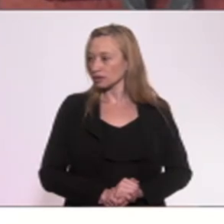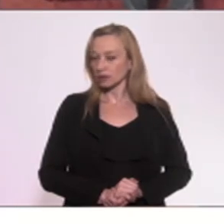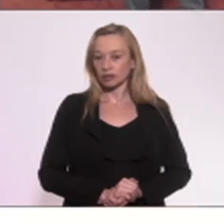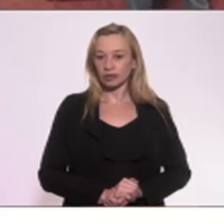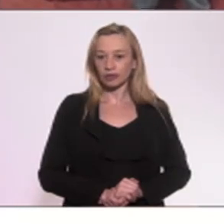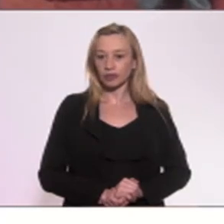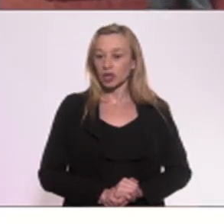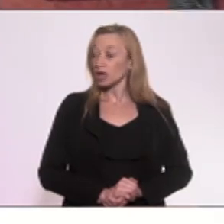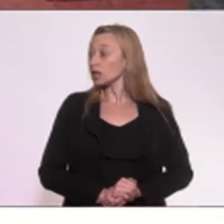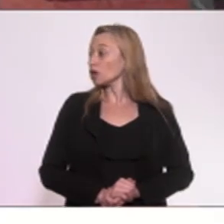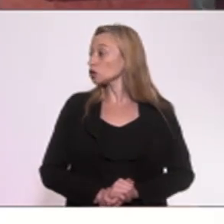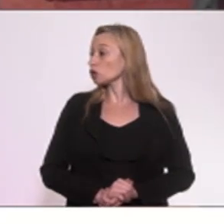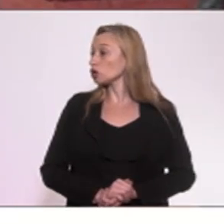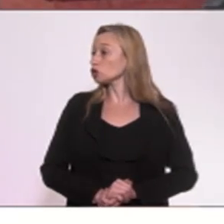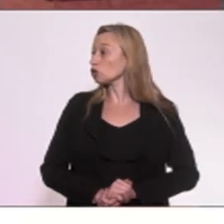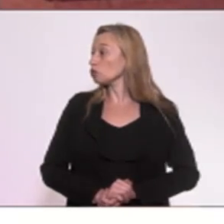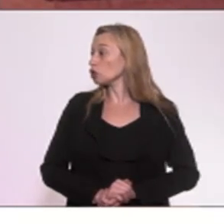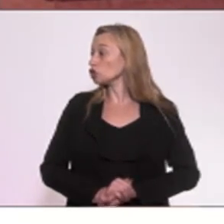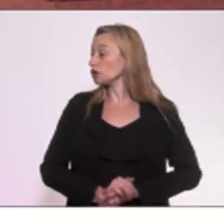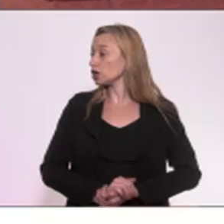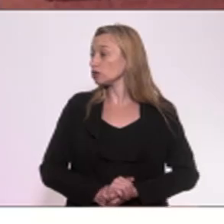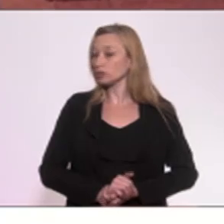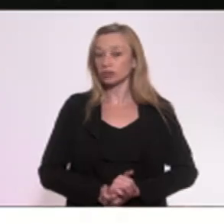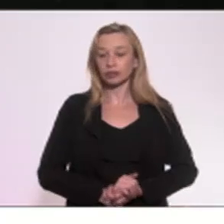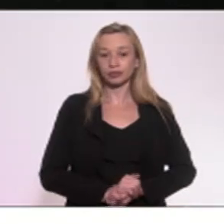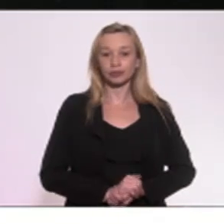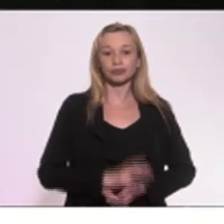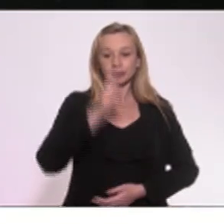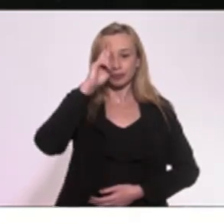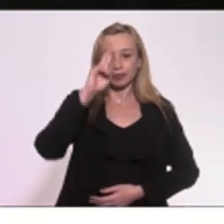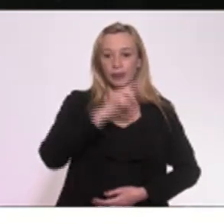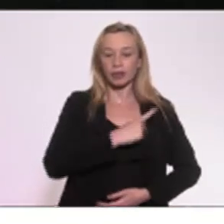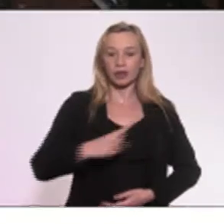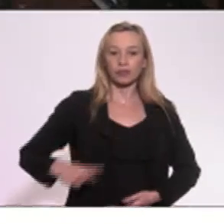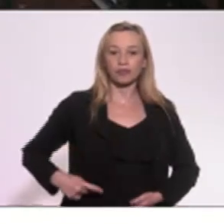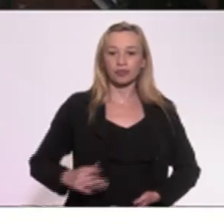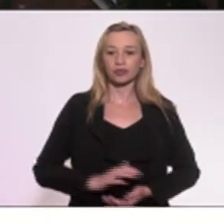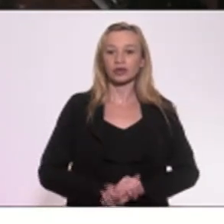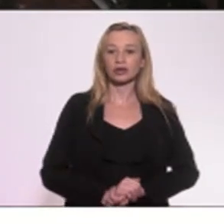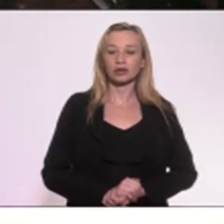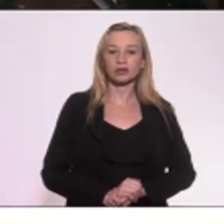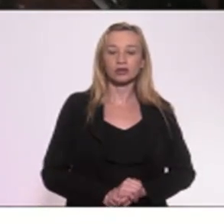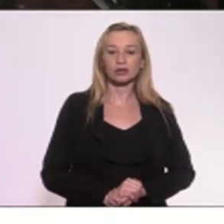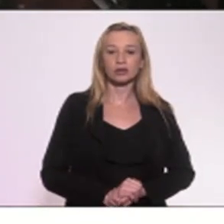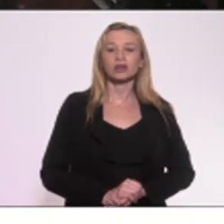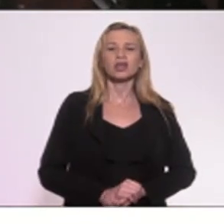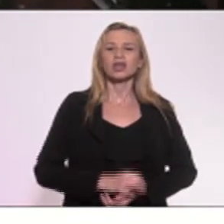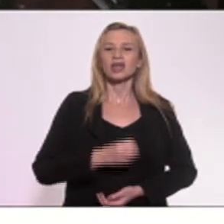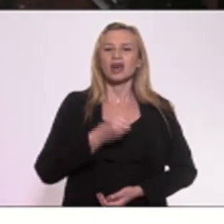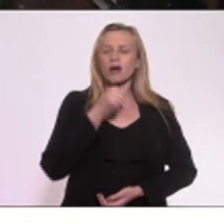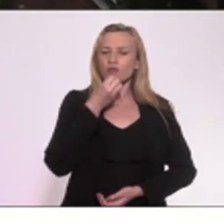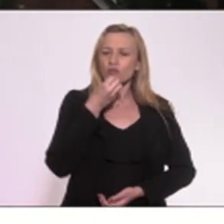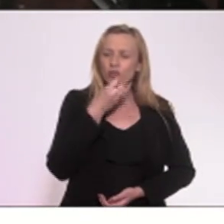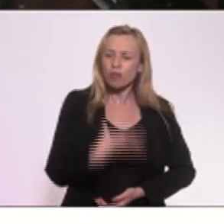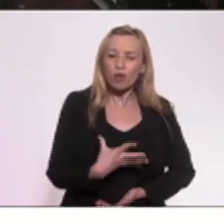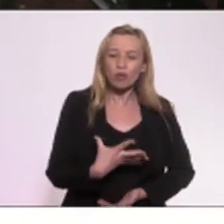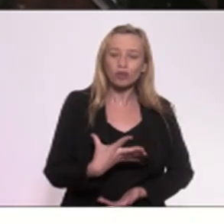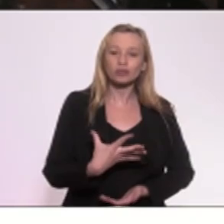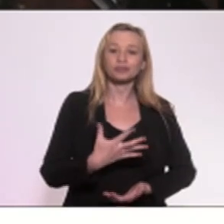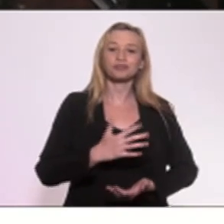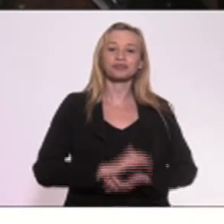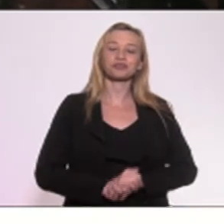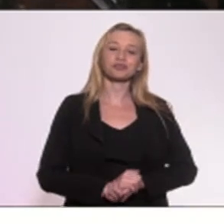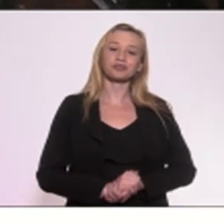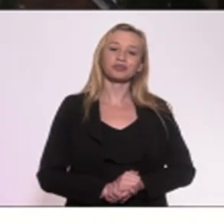Tempo regimental de 5 minutos, senhor deputado. Senhor presidente, é um prazer